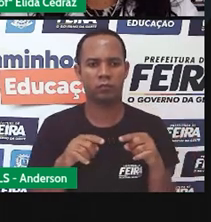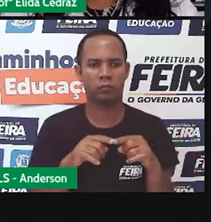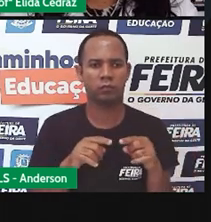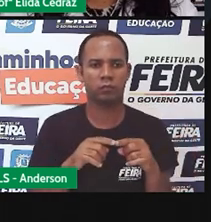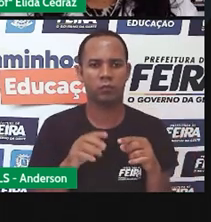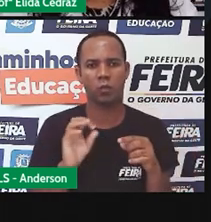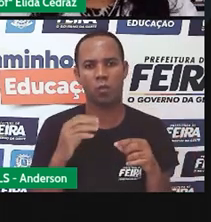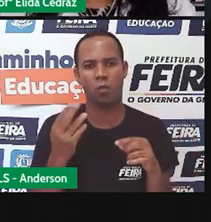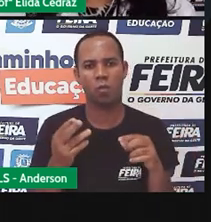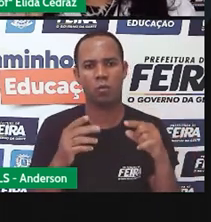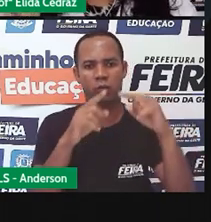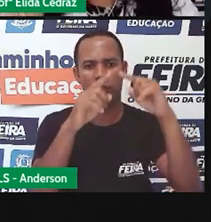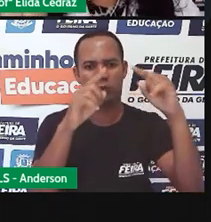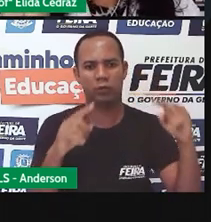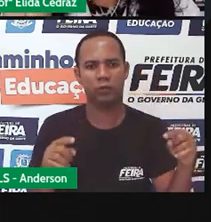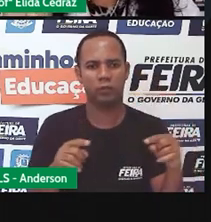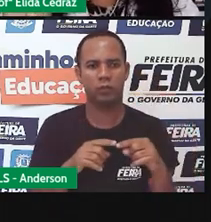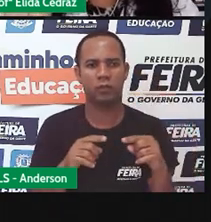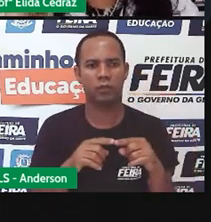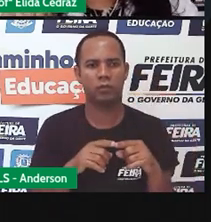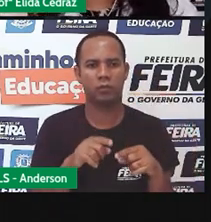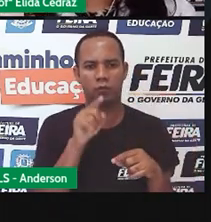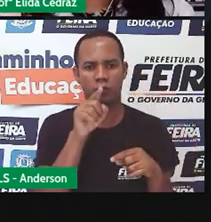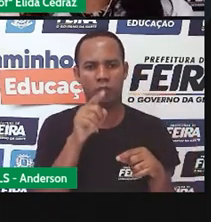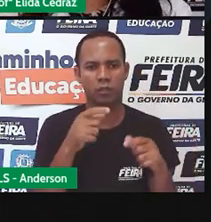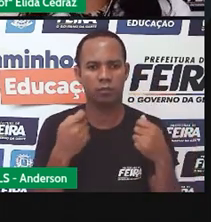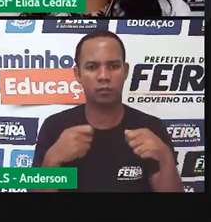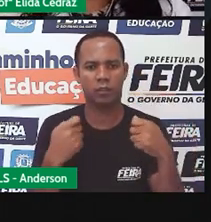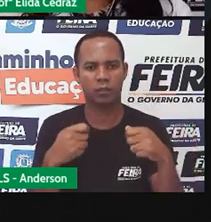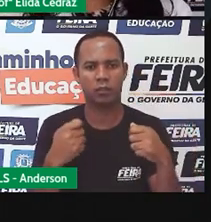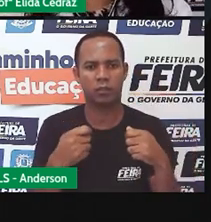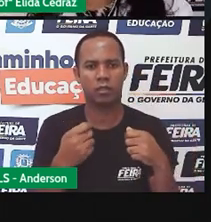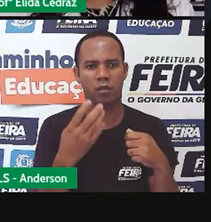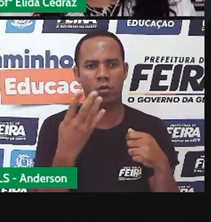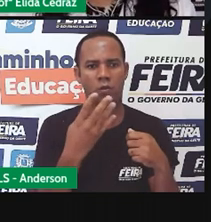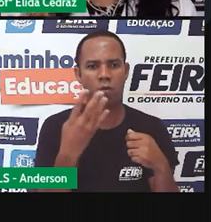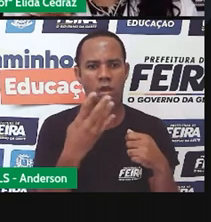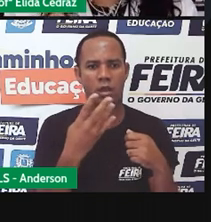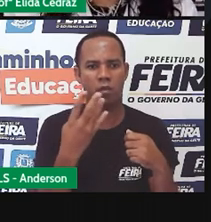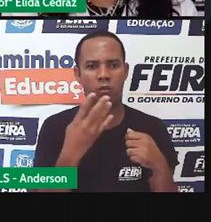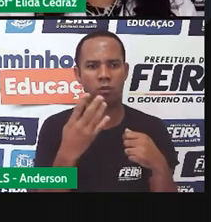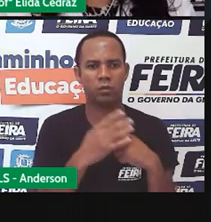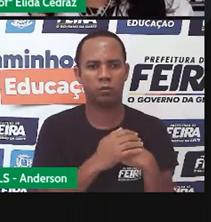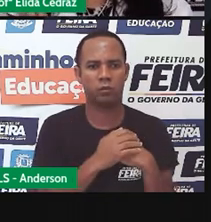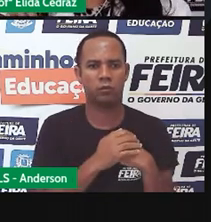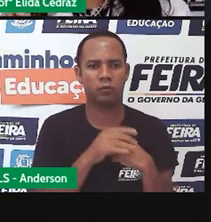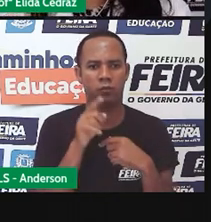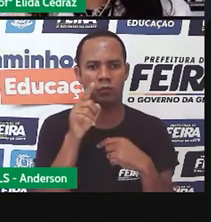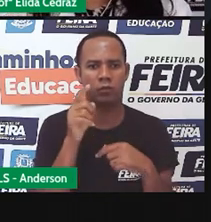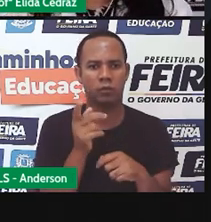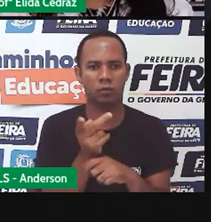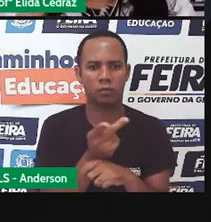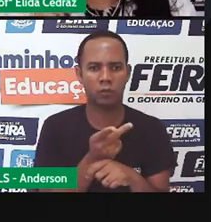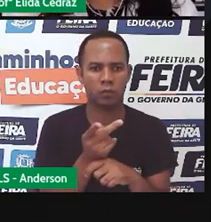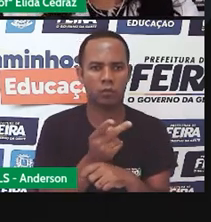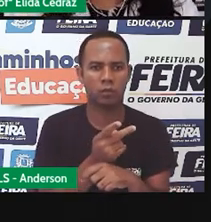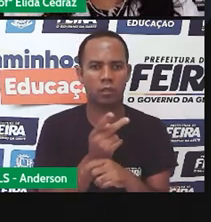triangular. Então, você vai precisar dos quatro objetos. A troca é que você faça um